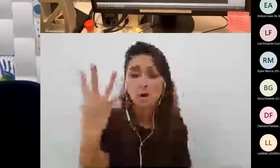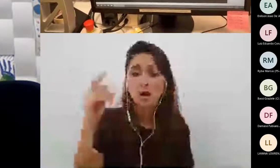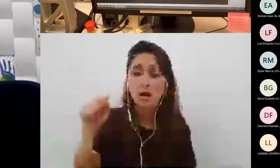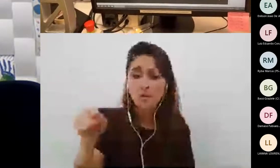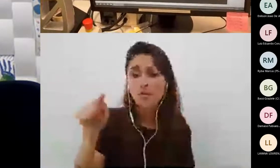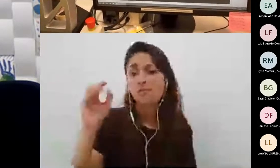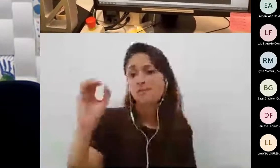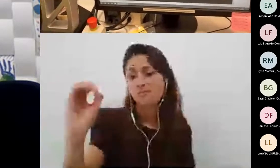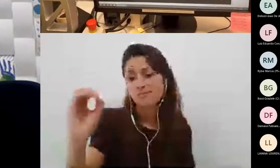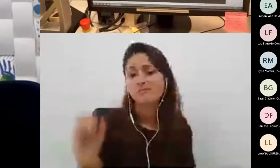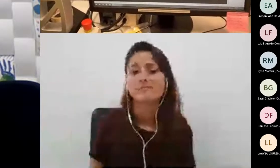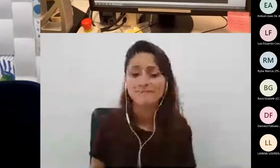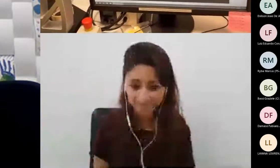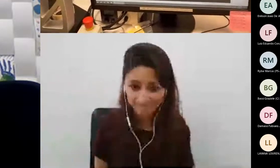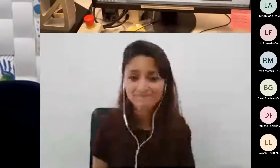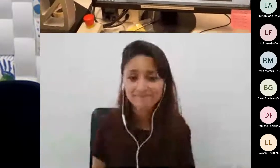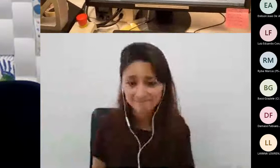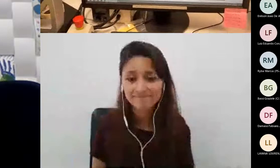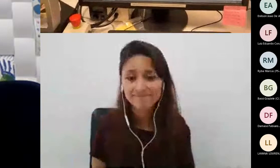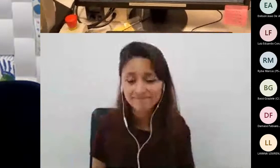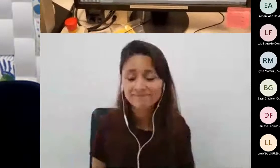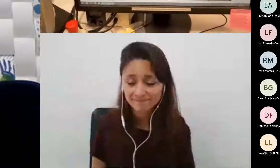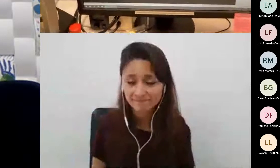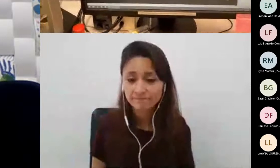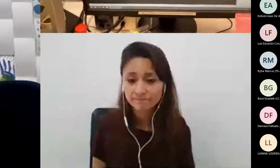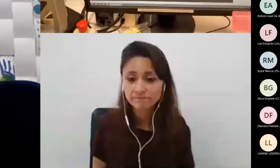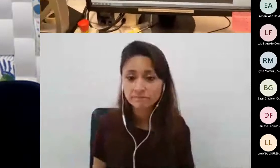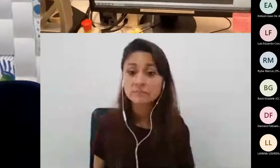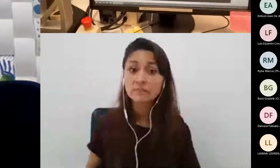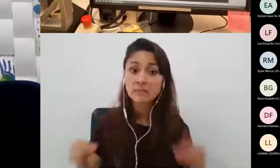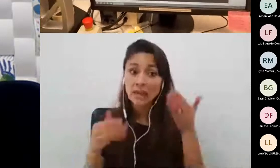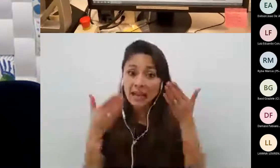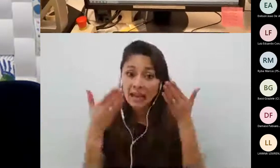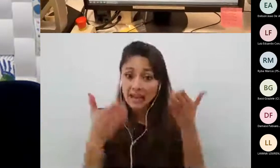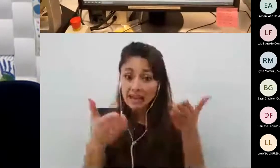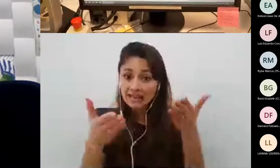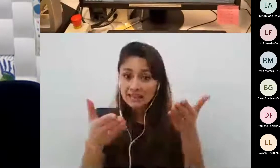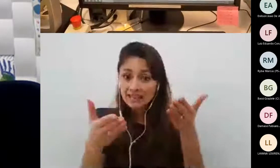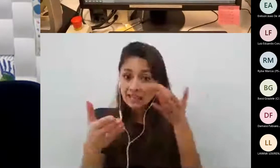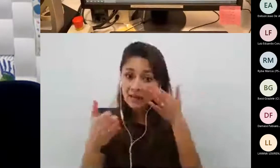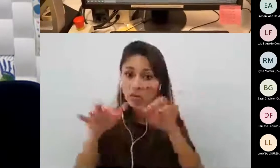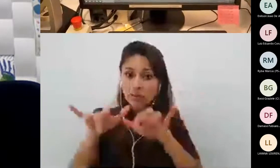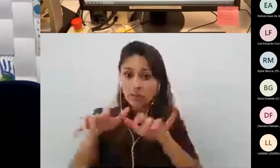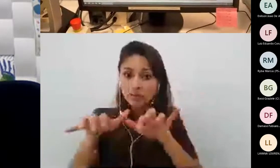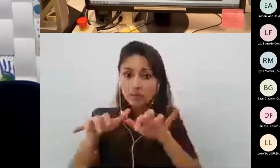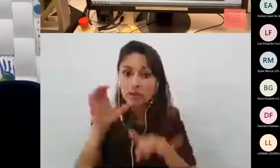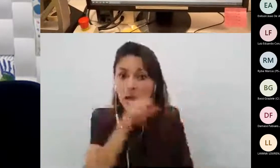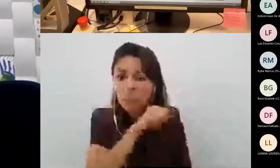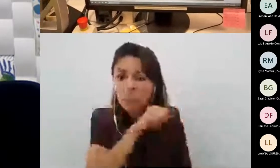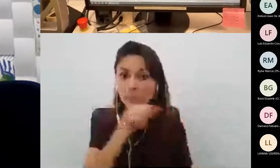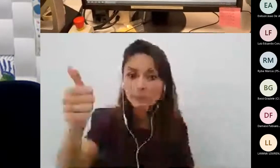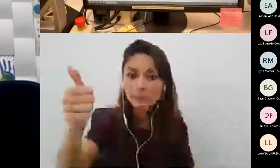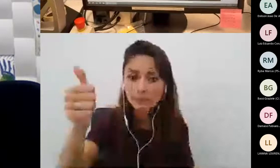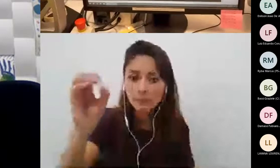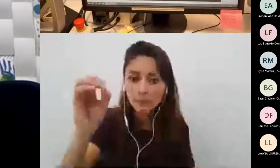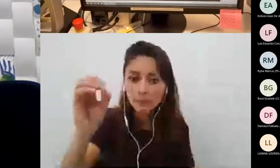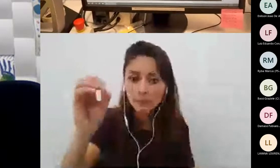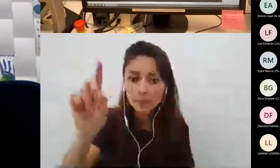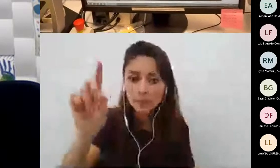gente levaria muito tempo para fazer esse conceito. Com esse equipamento, a gente faz isso em coisas de 10, 15 minutos, a gente faz essa